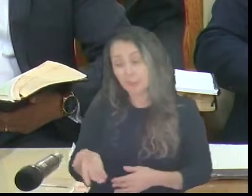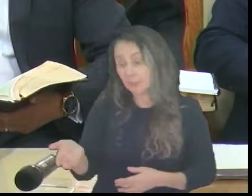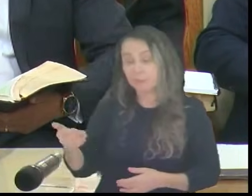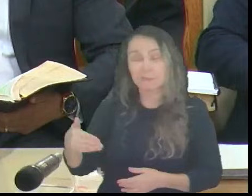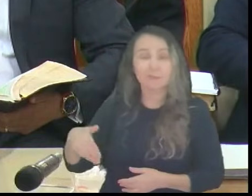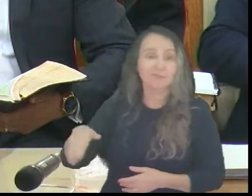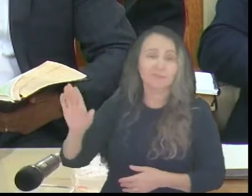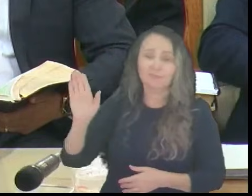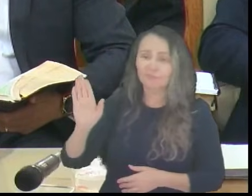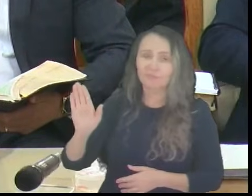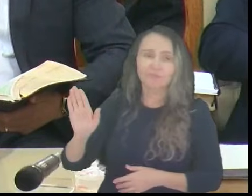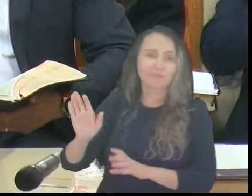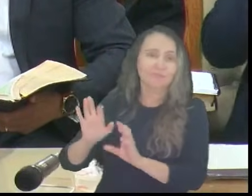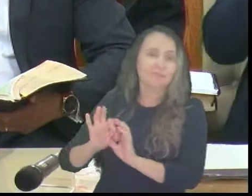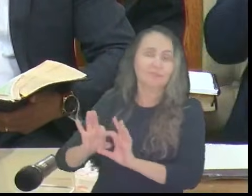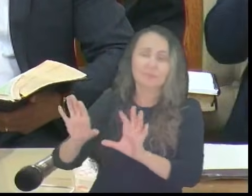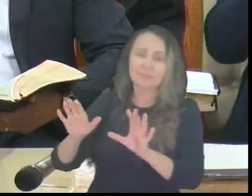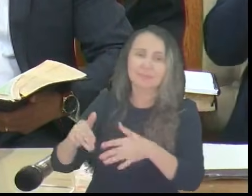irmão.